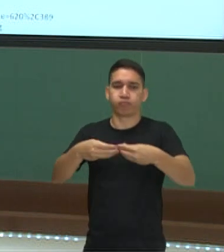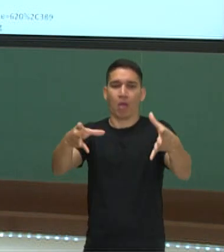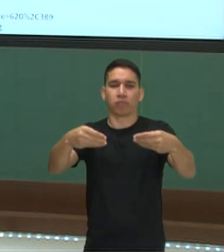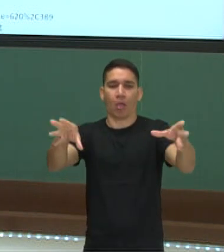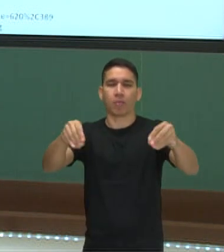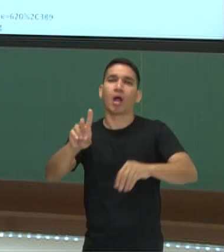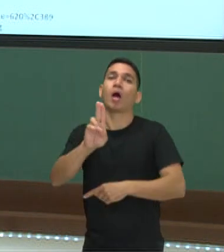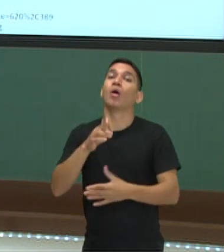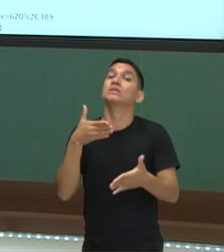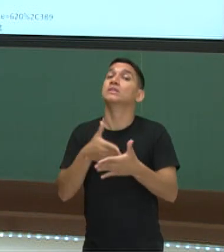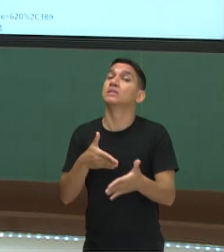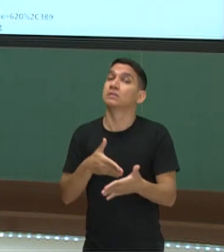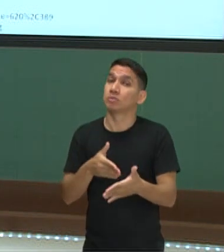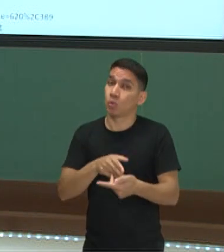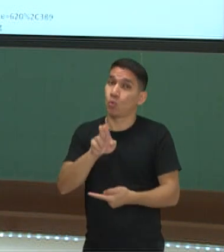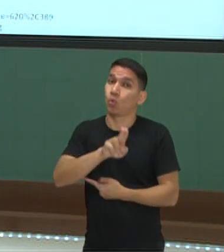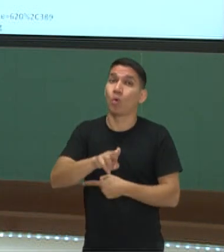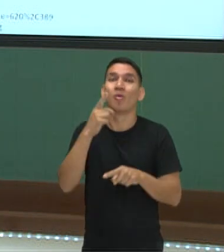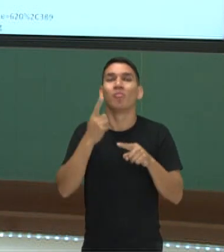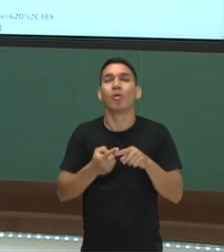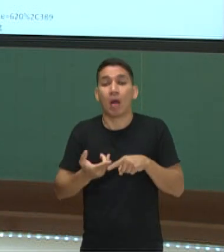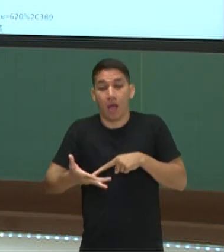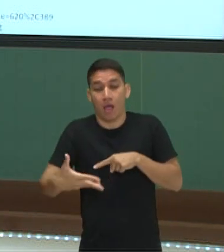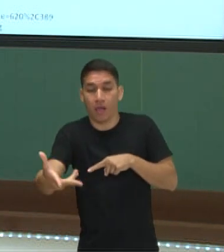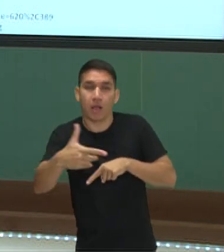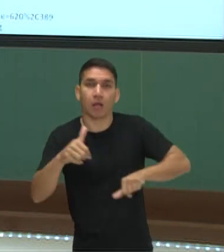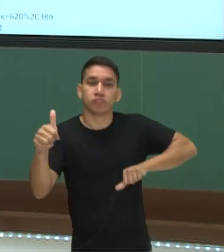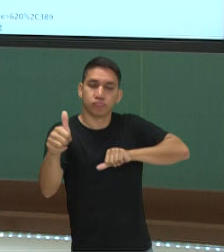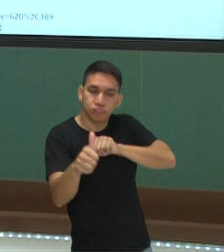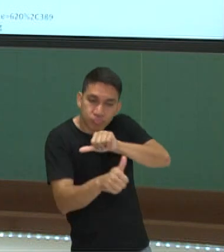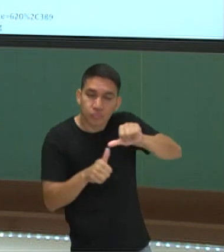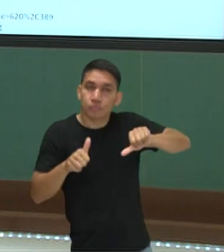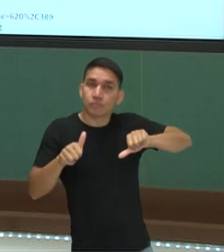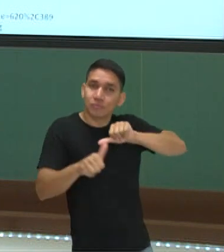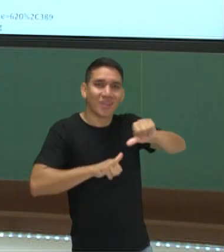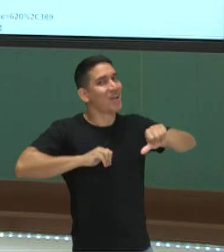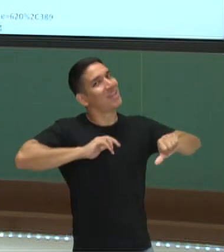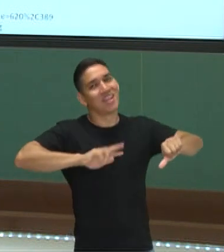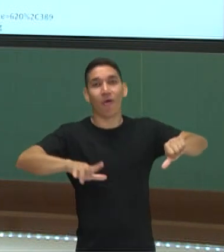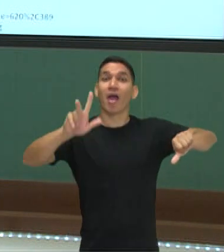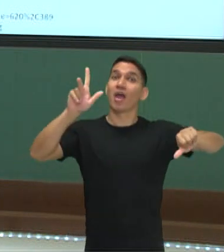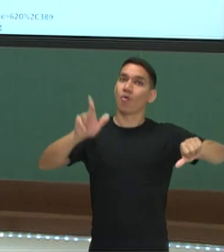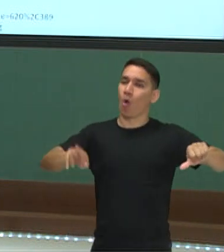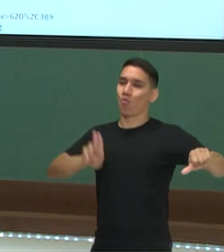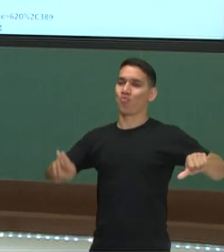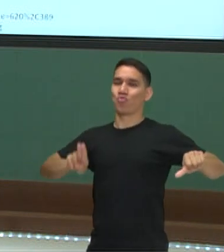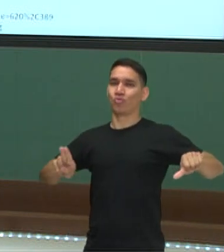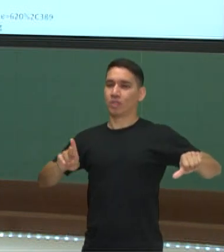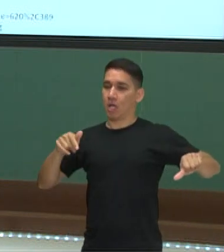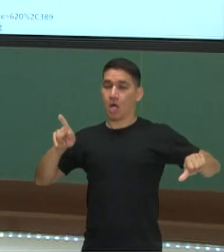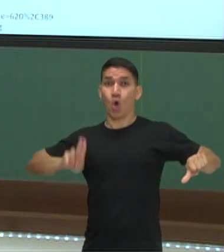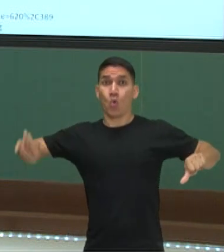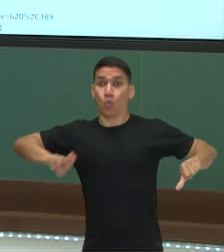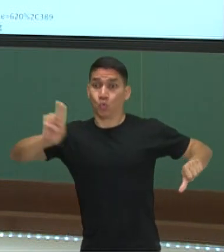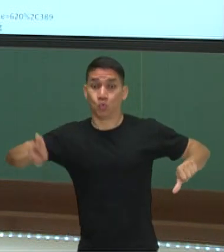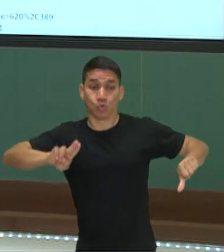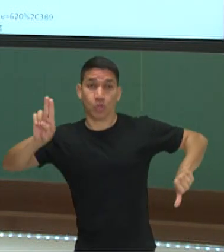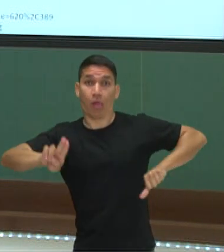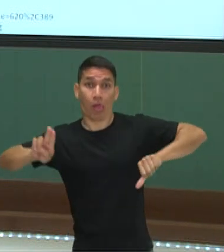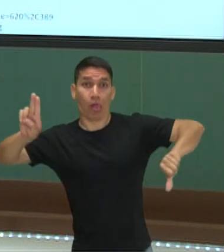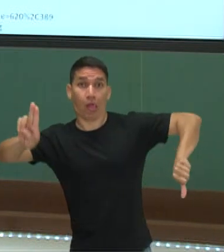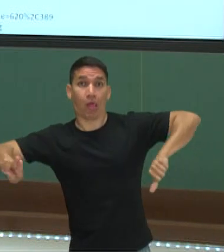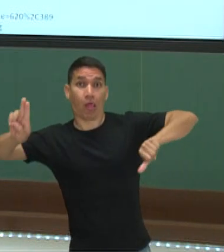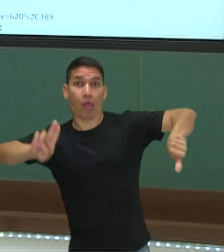para o uso, porque a velocidade de renovação não é a mesma da utilização e o solo